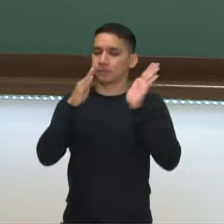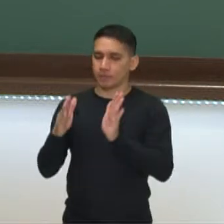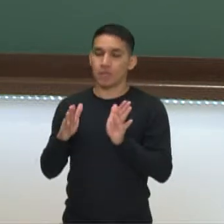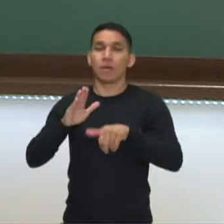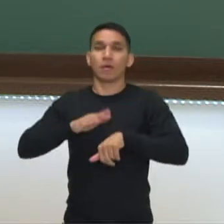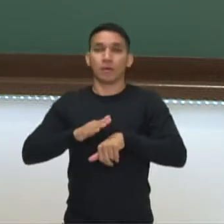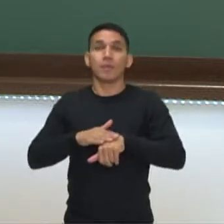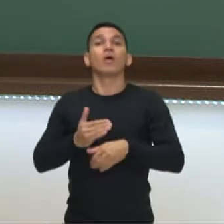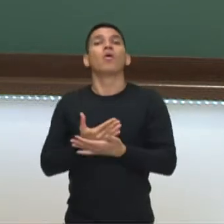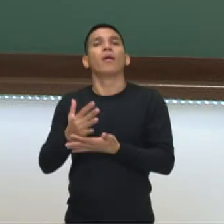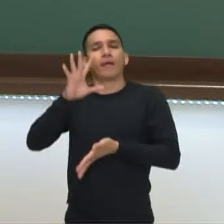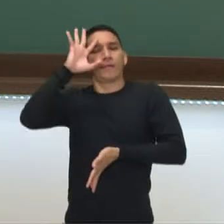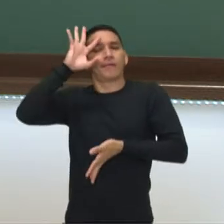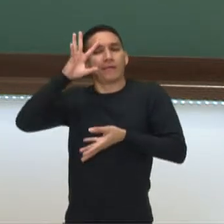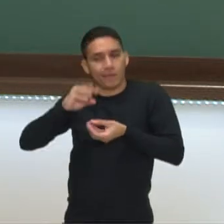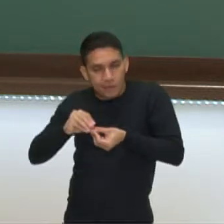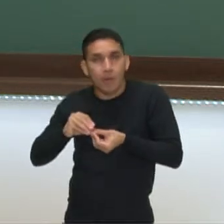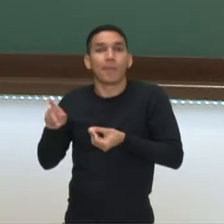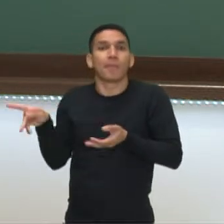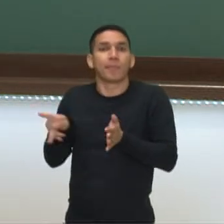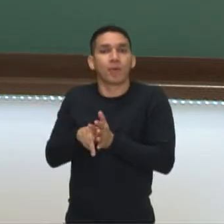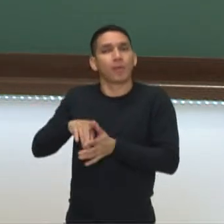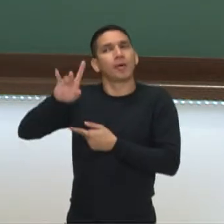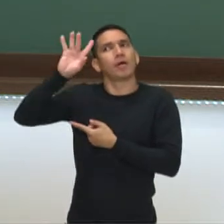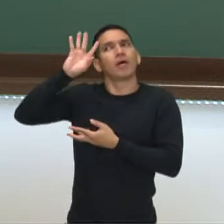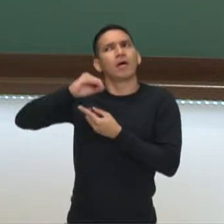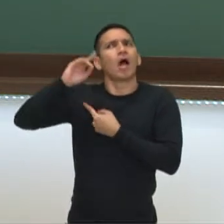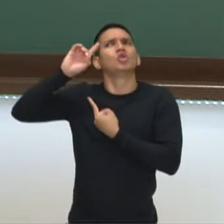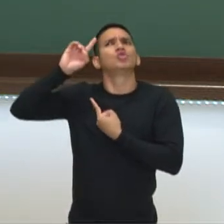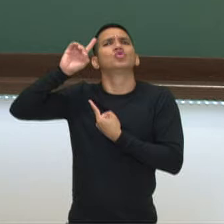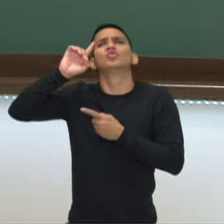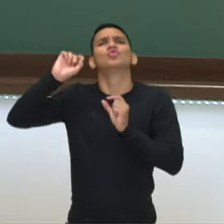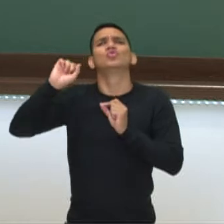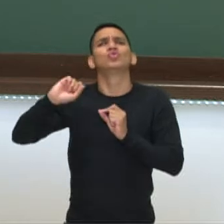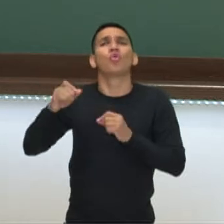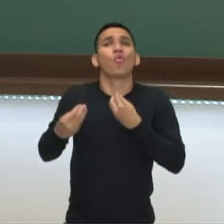então compreender a nossa rotina, né? Como que ela